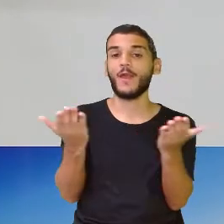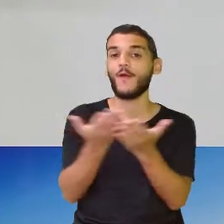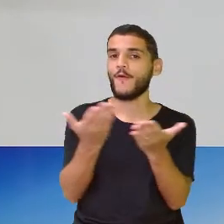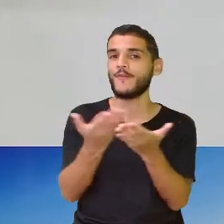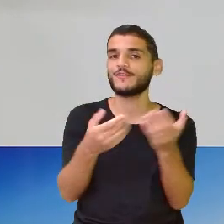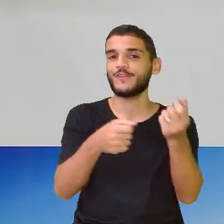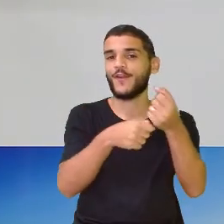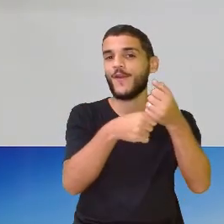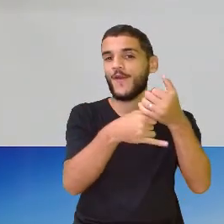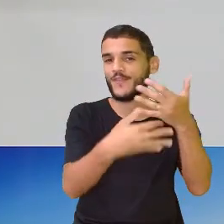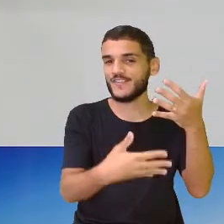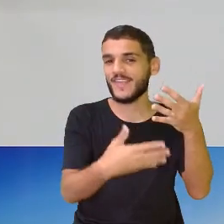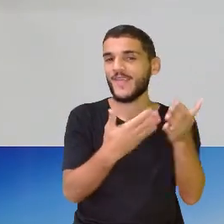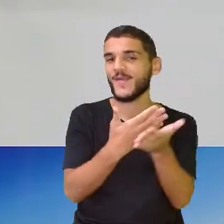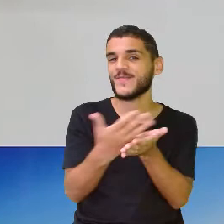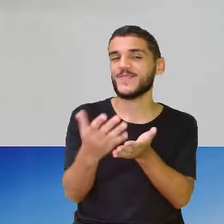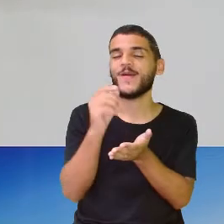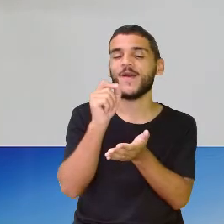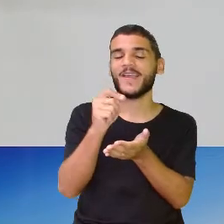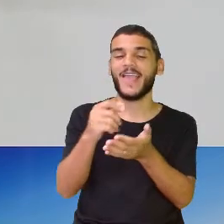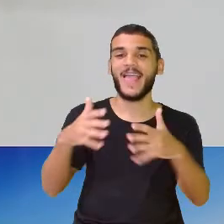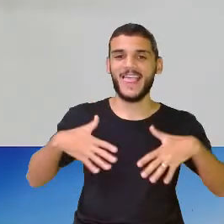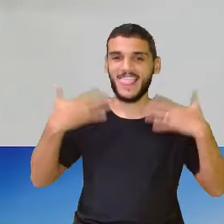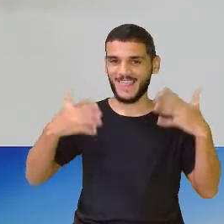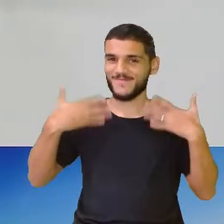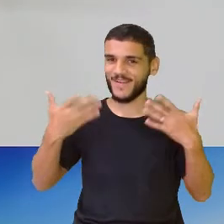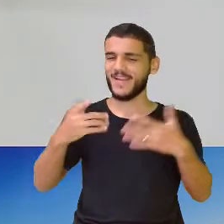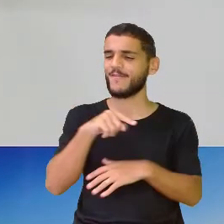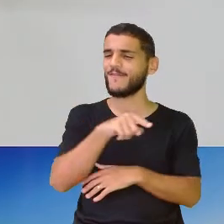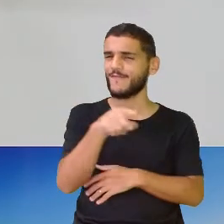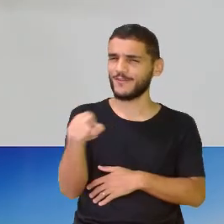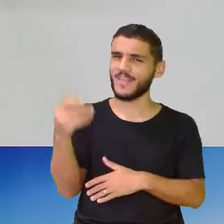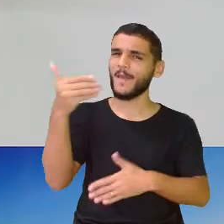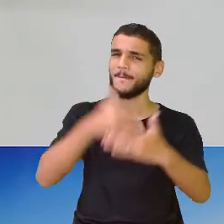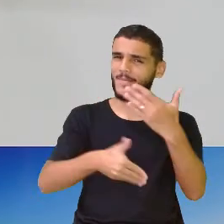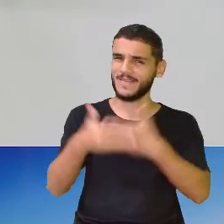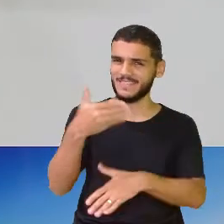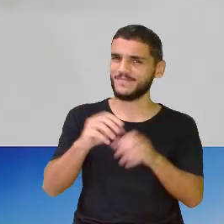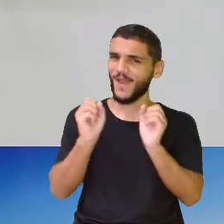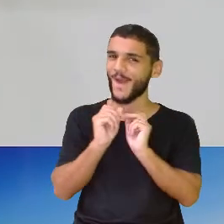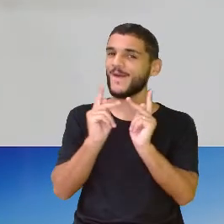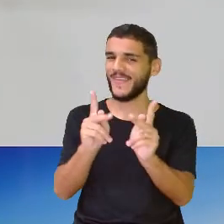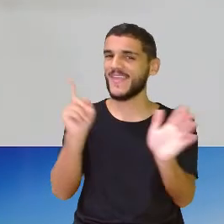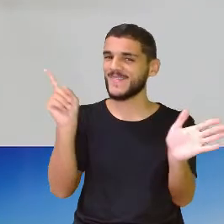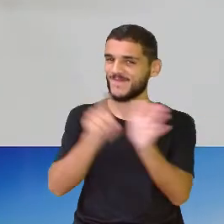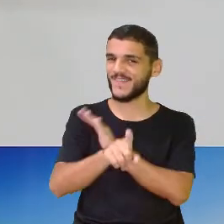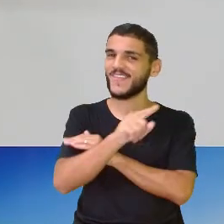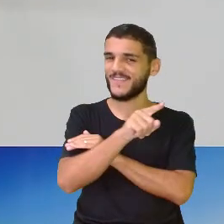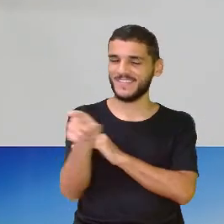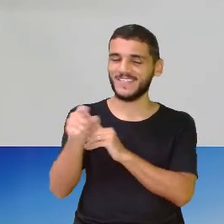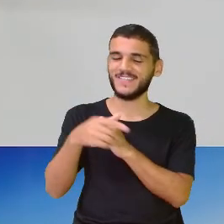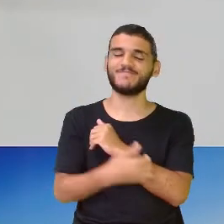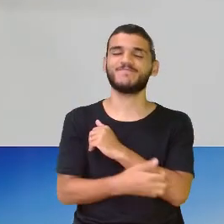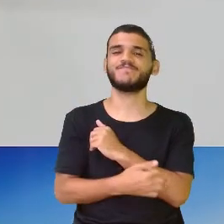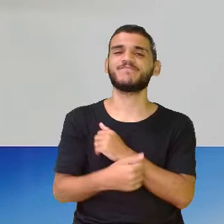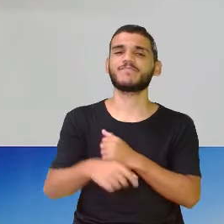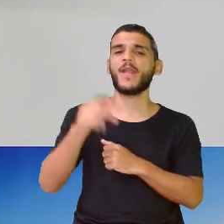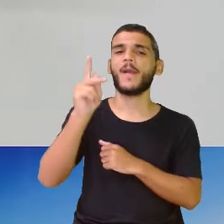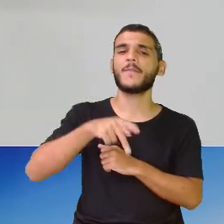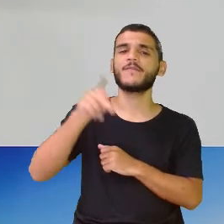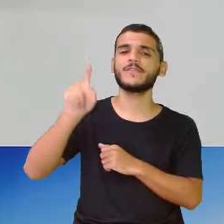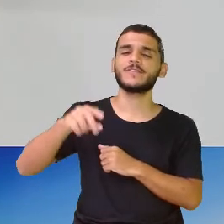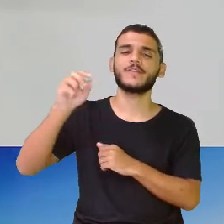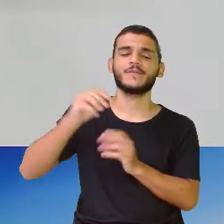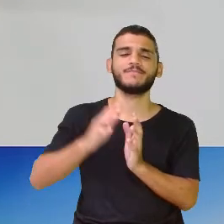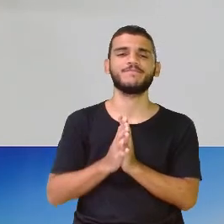ajudar bastante nas atividades aí, nas perguntinhas que a gente vai fazer. Professora Márcia, eu falei que eles